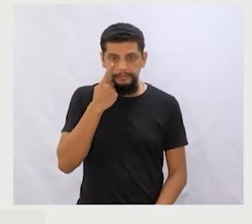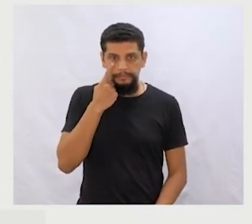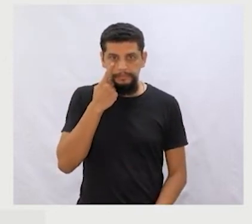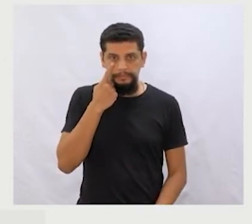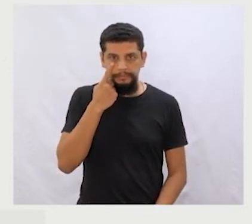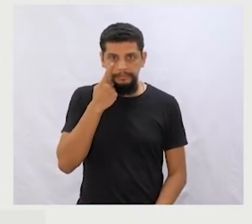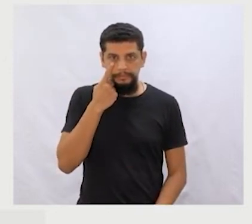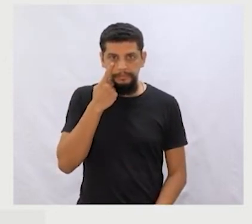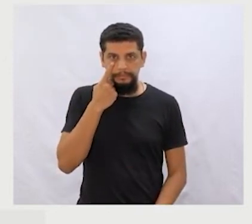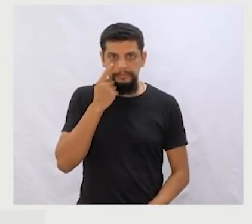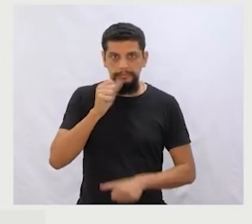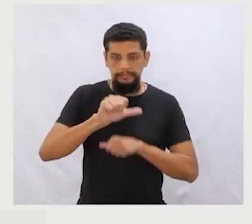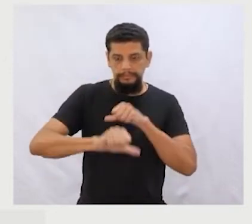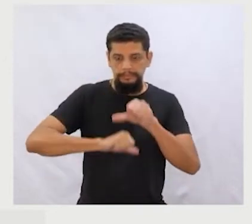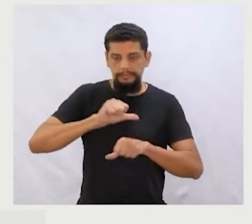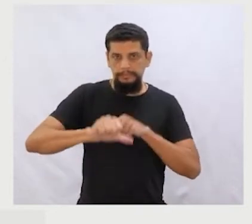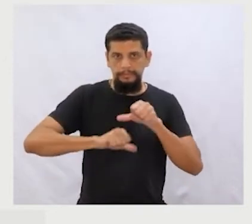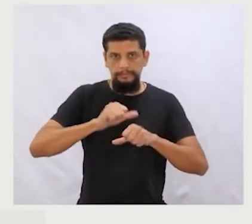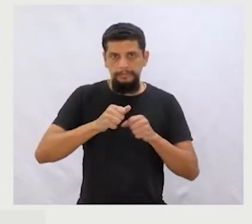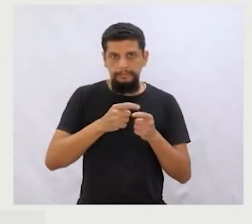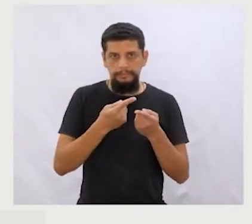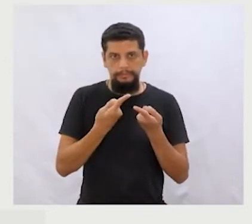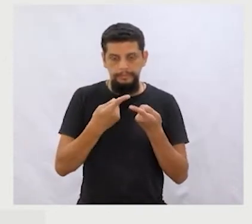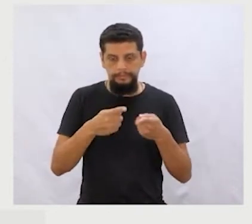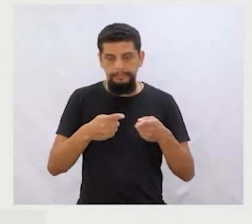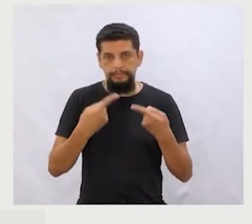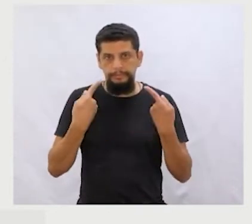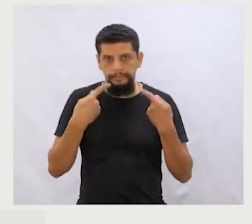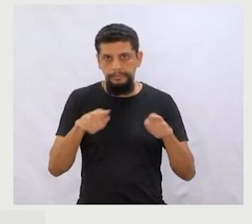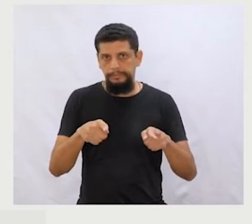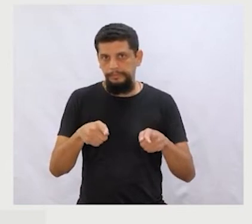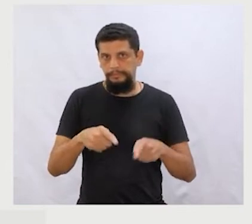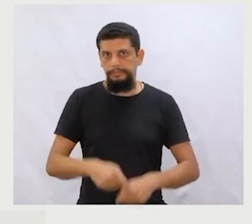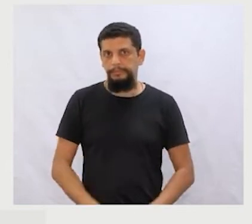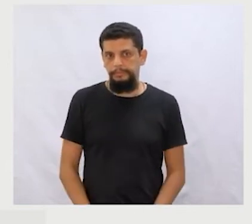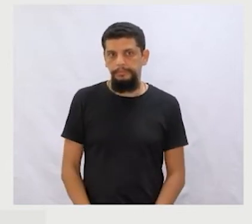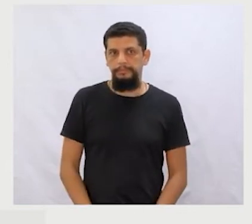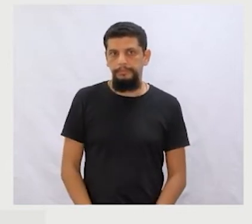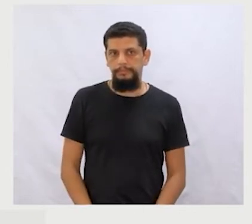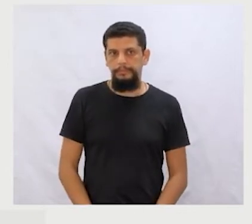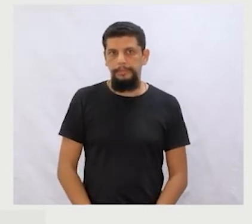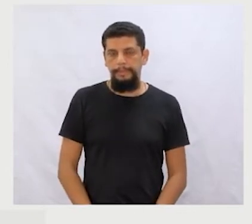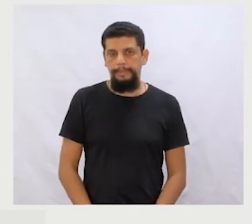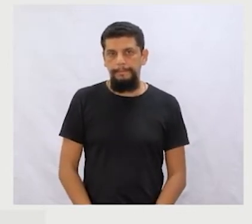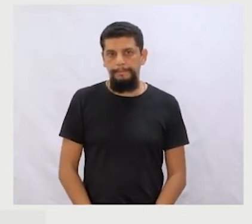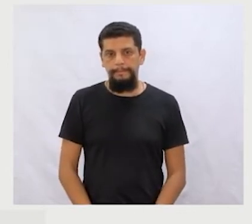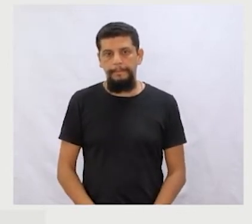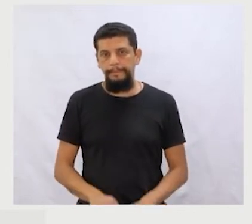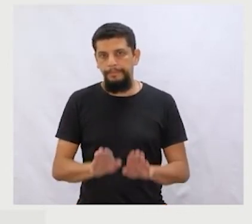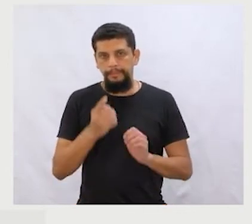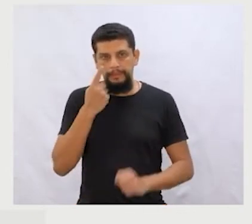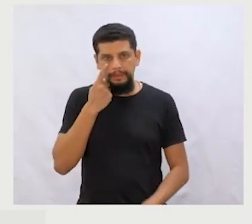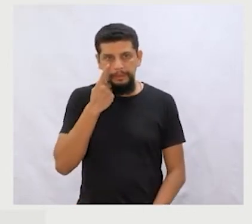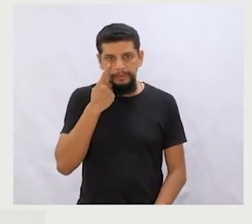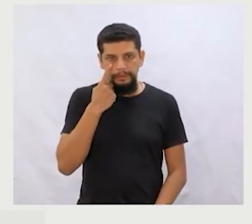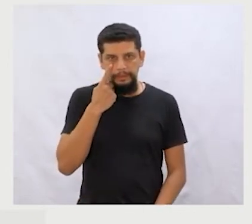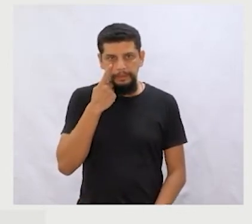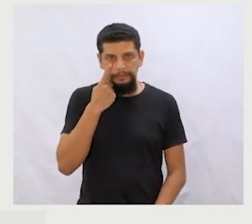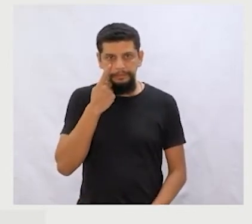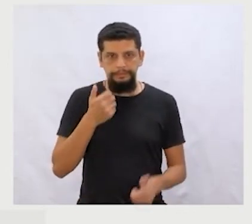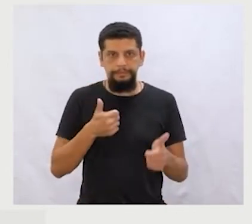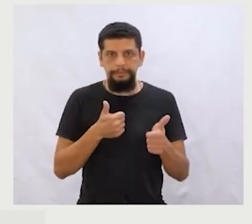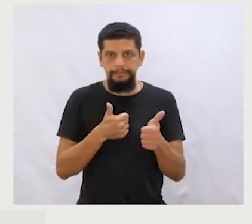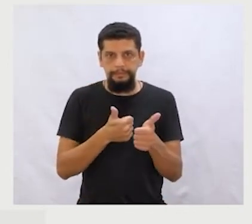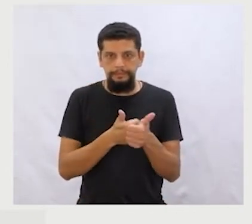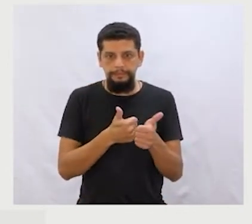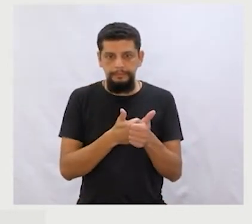agora mudou o desafio, né? Mudou a imagem, né? Ainda é a Ana e o Léo. Sim. Mas olha lá,